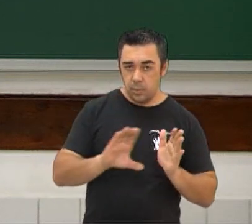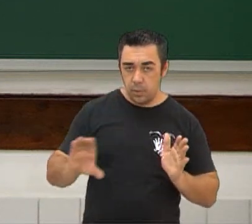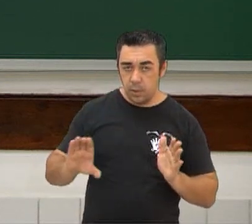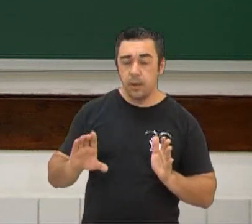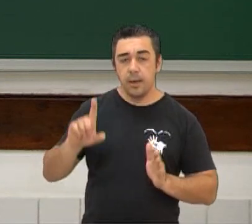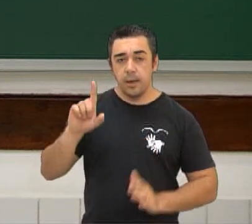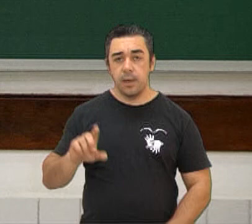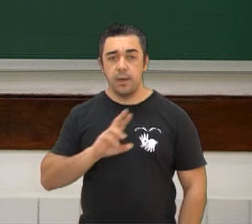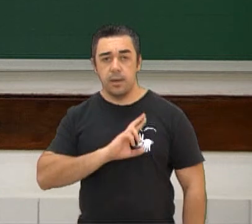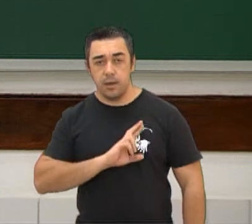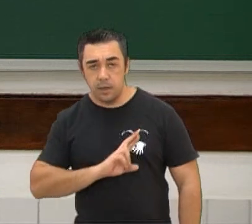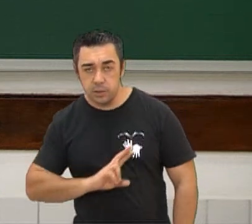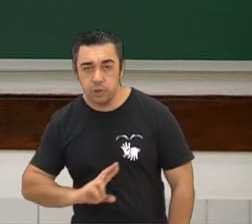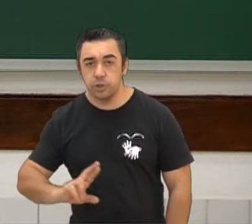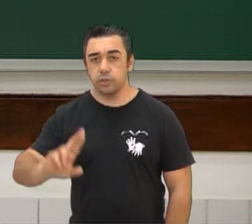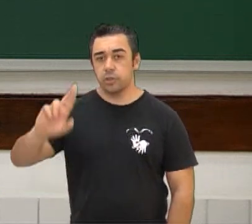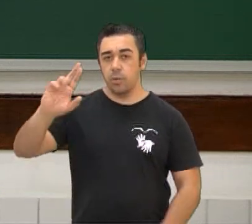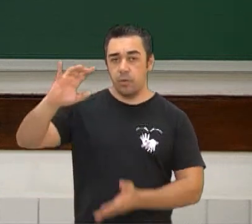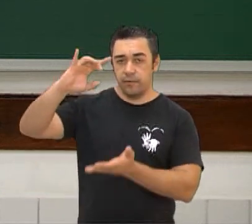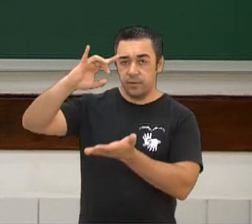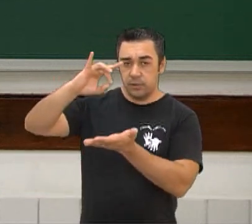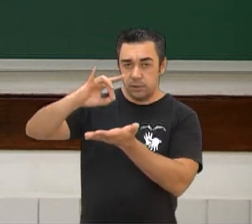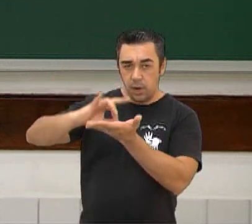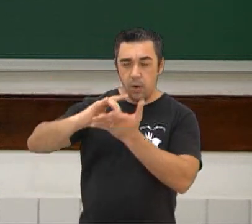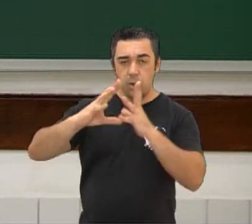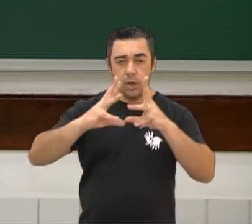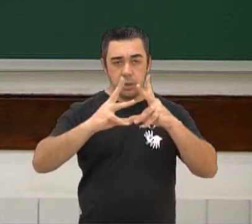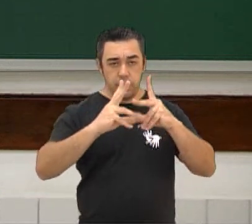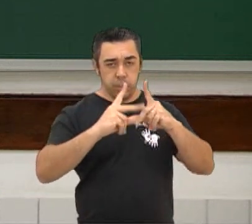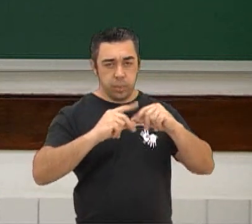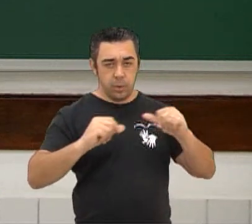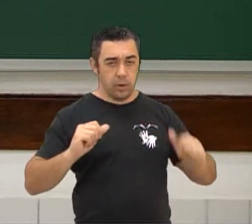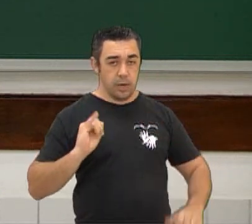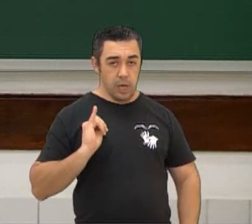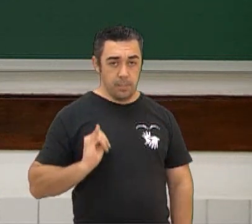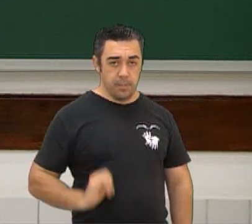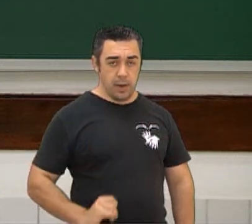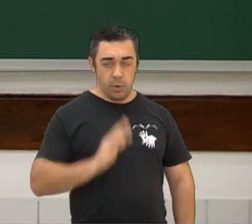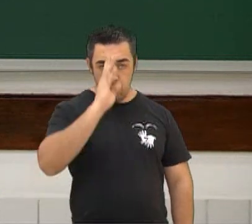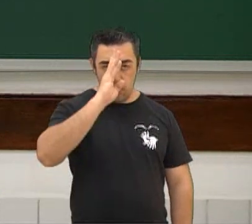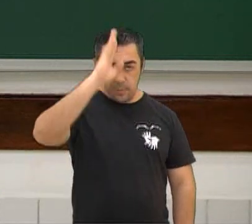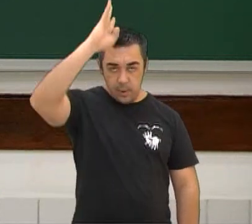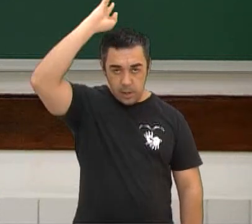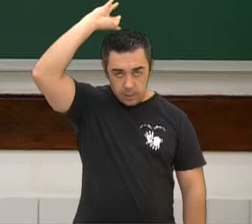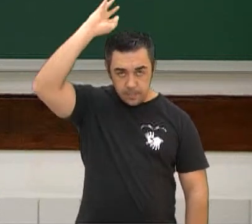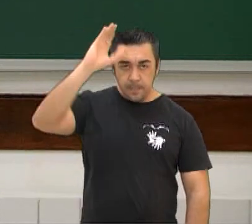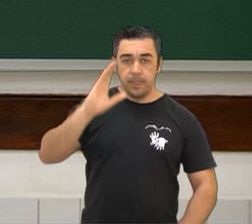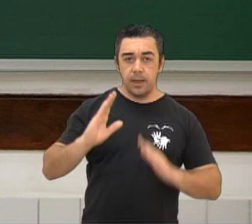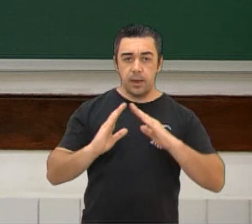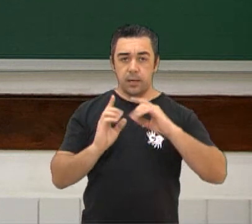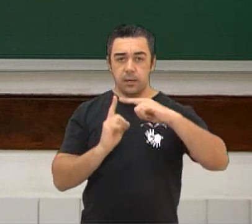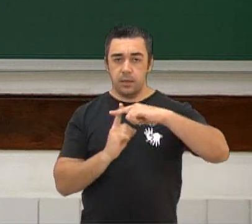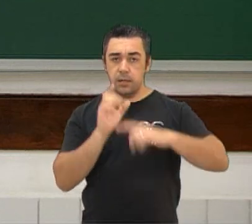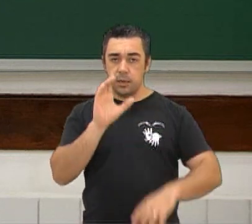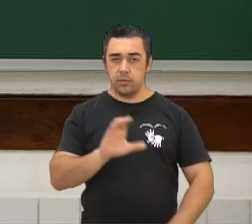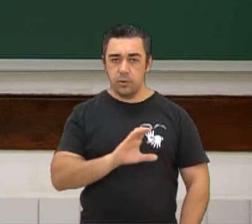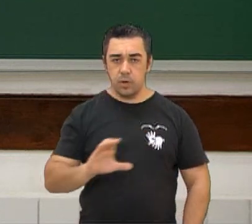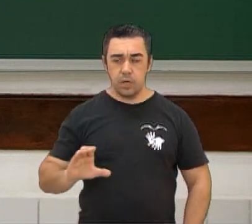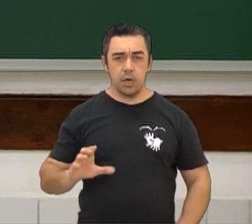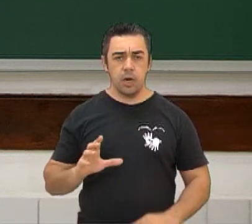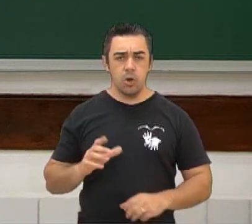Romano, cai o Império Romano, a Igreja Católica começa a dominar tudo e vem a patrística.